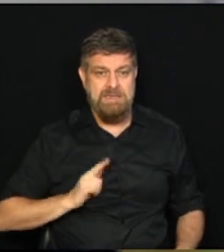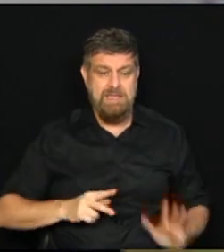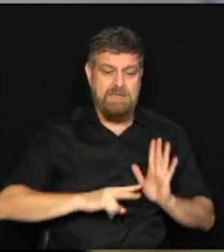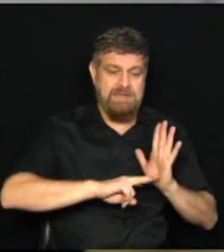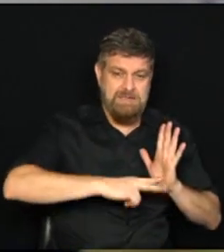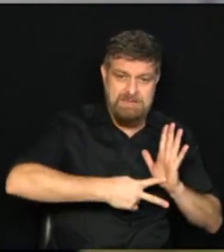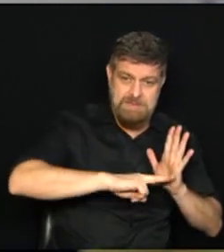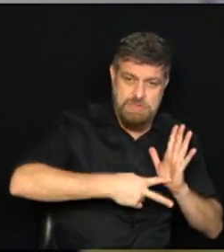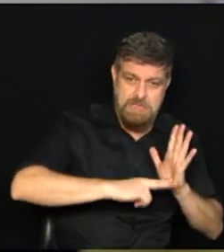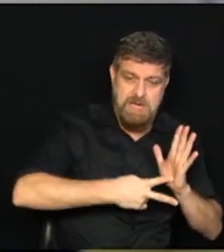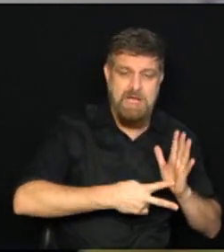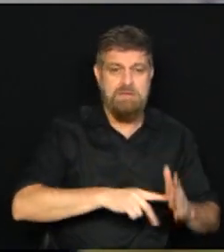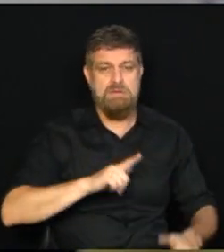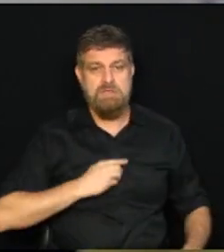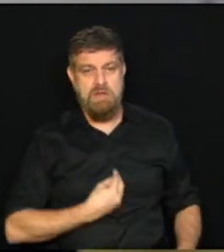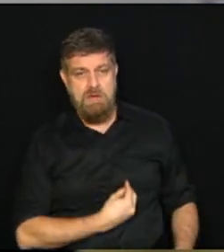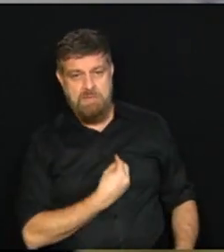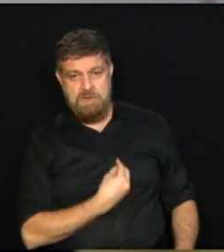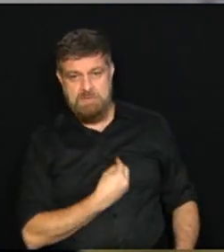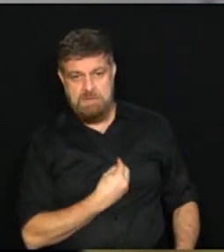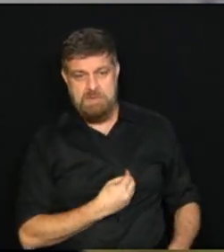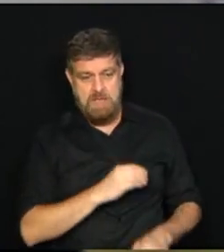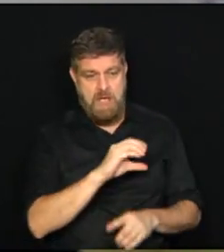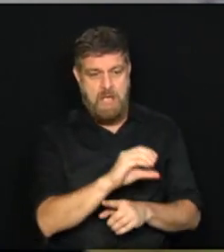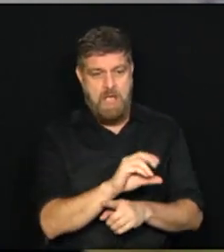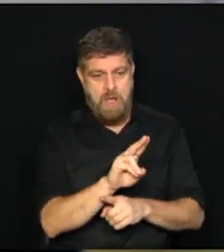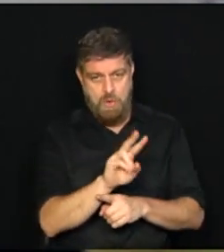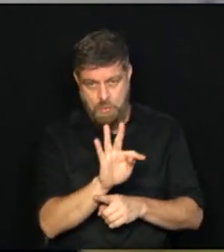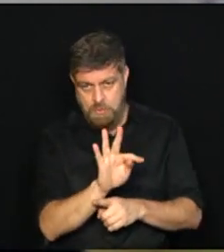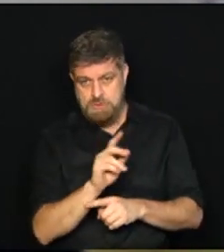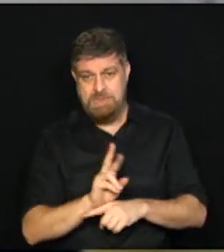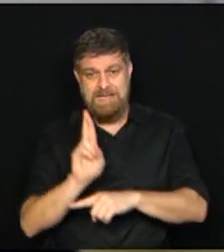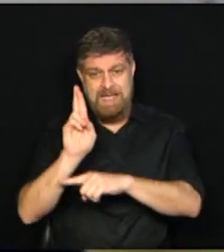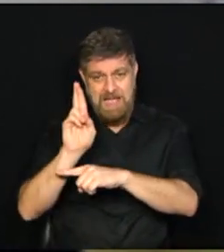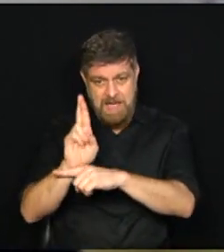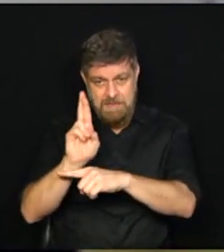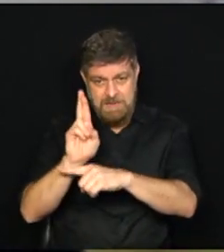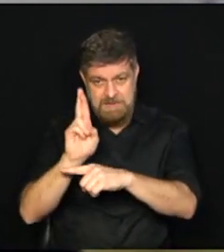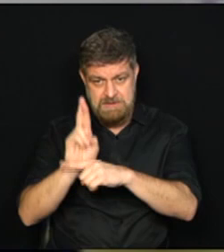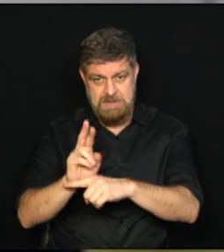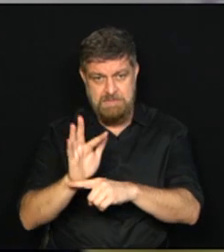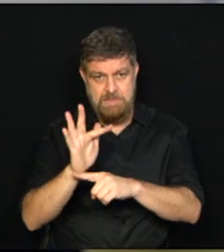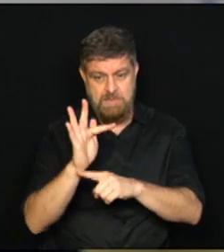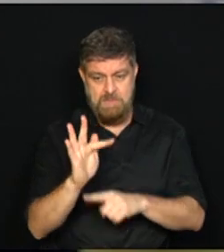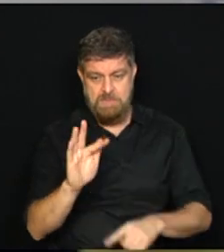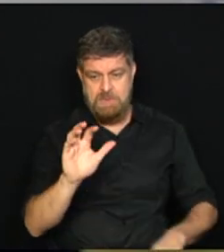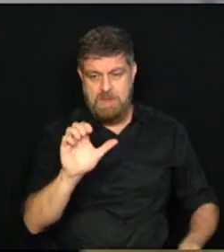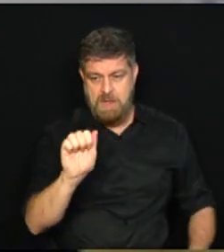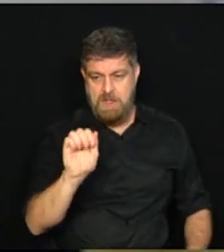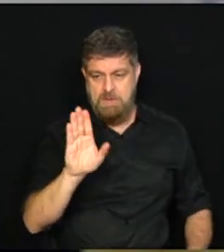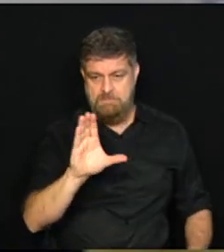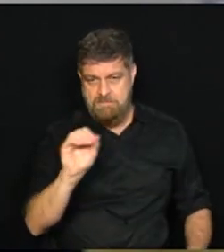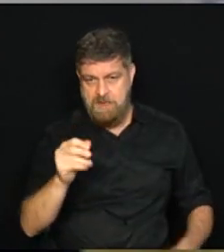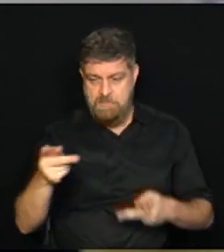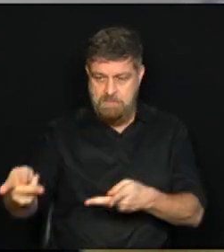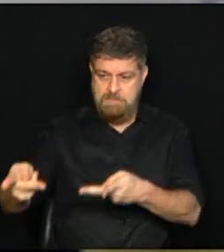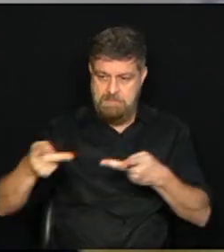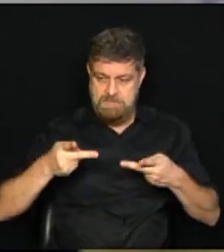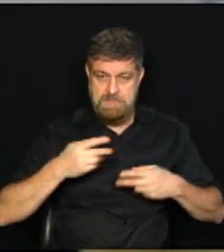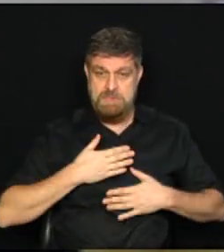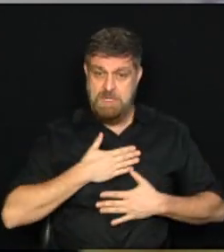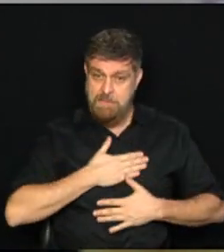sindicais, no meu caso, da Central Única dos Trabalhadores, representando aqui pelo Carlos Fábio, nosso companheiro índio, seja bem-vindo,